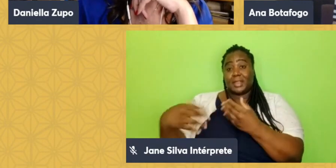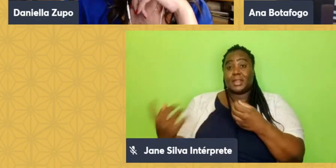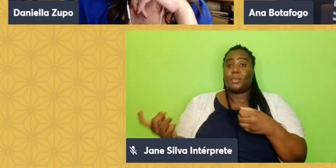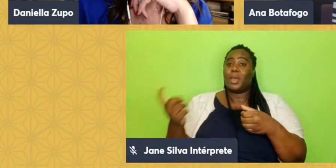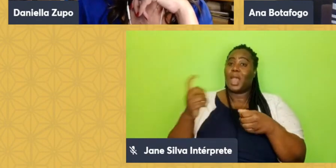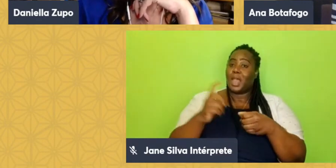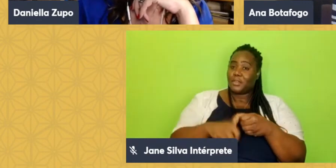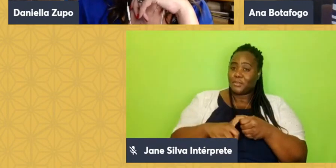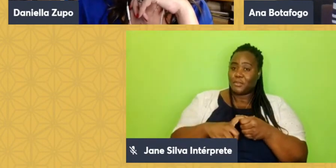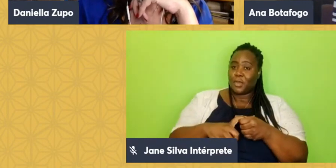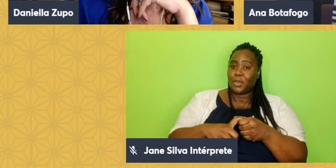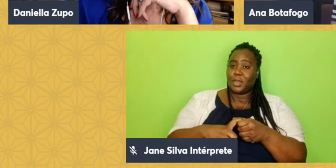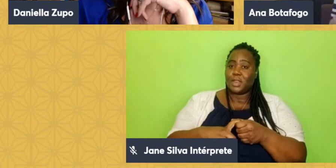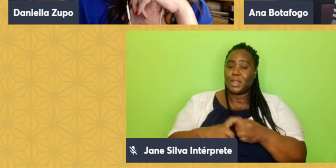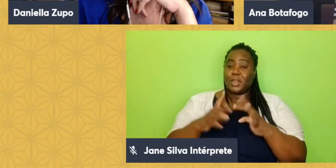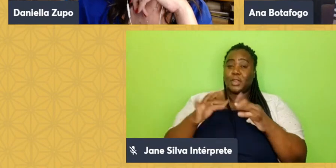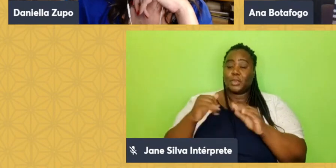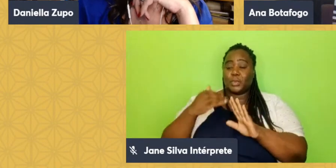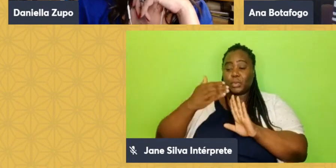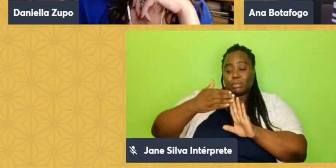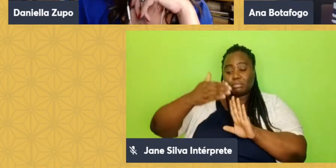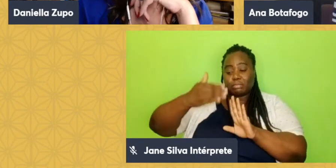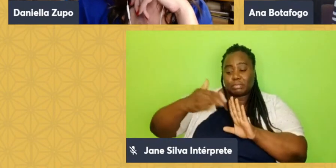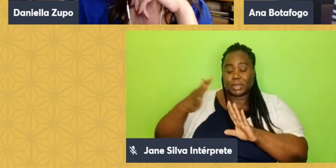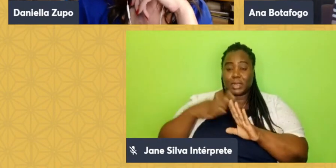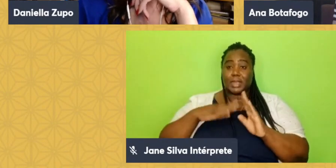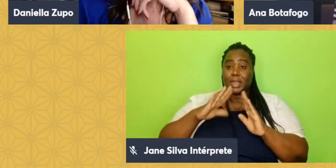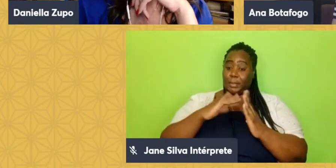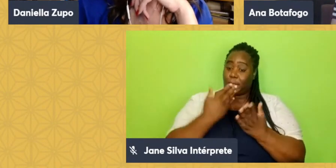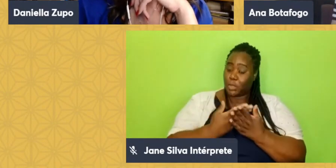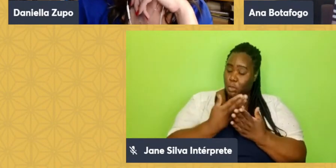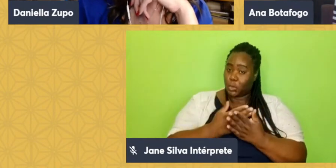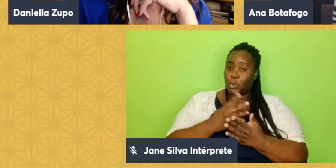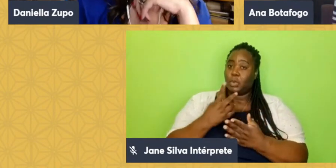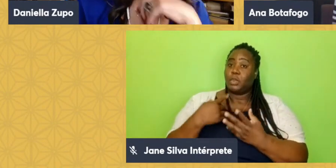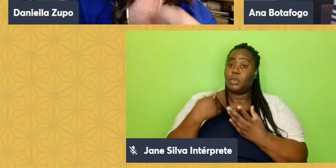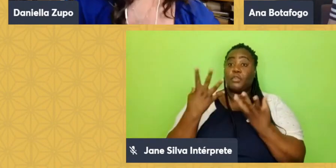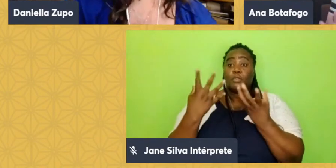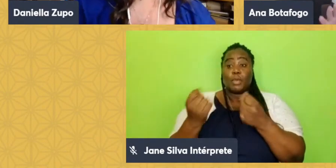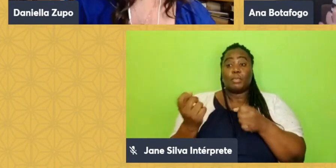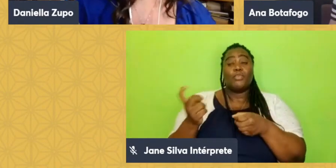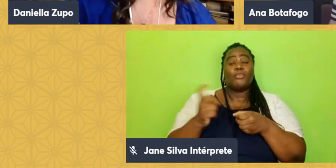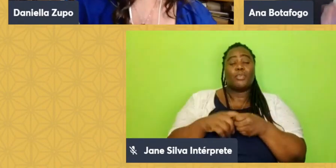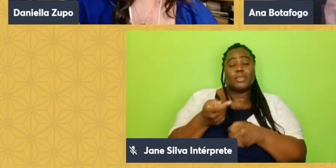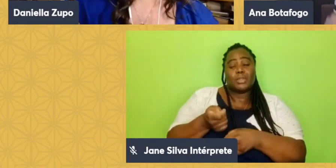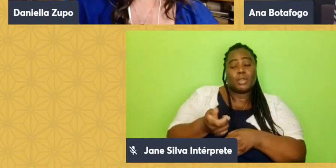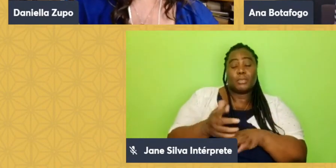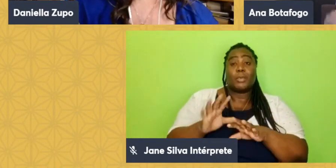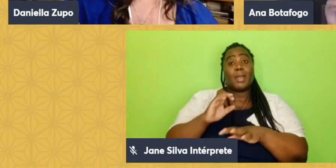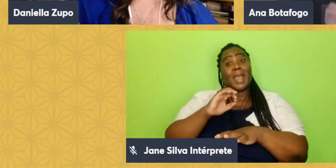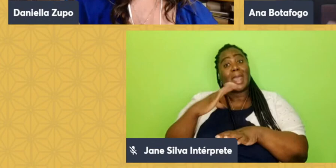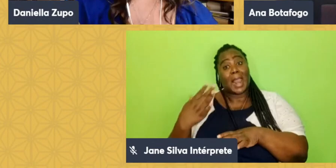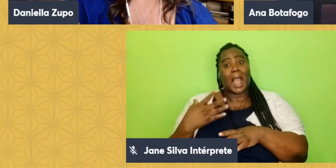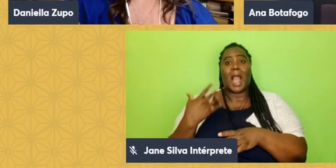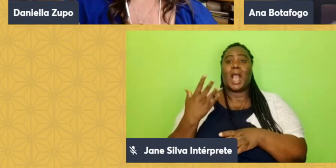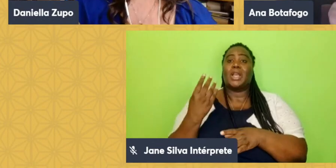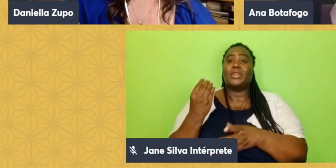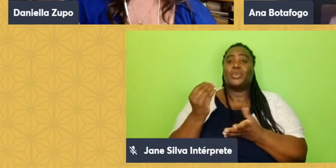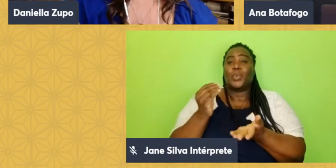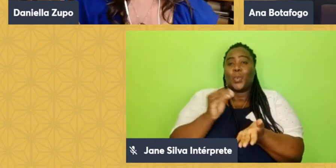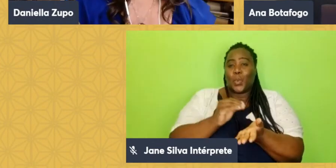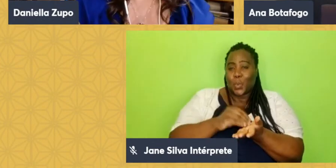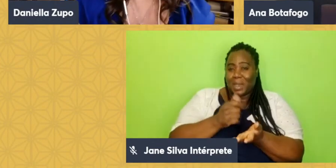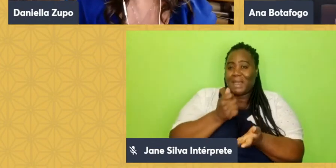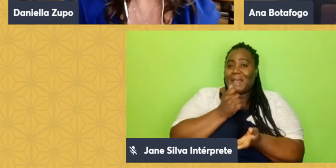volta e foi tudo muito gradativo na minha escola mesmo vamos voltando aos poucos claro que ainda com a